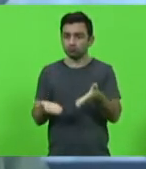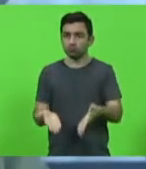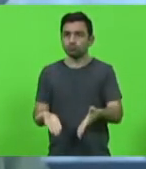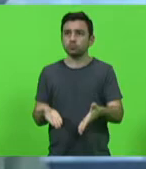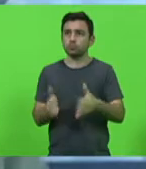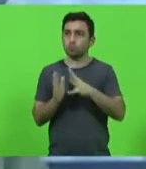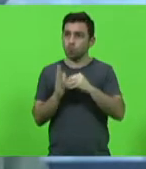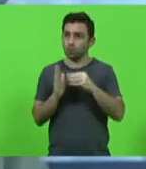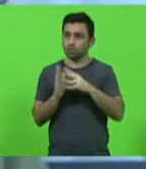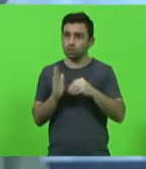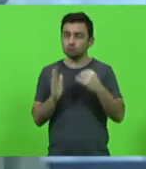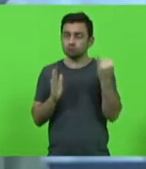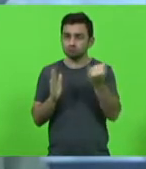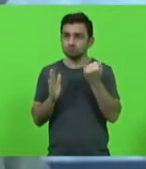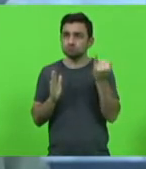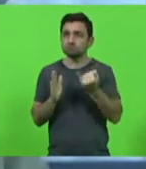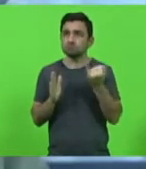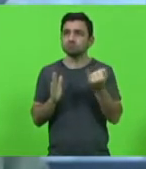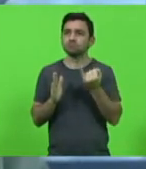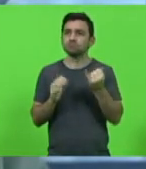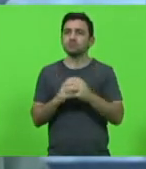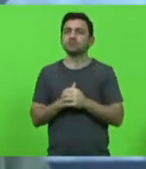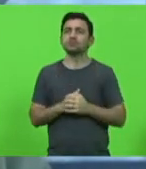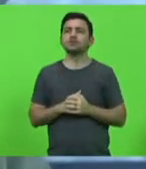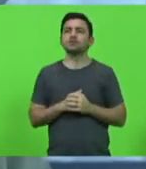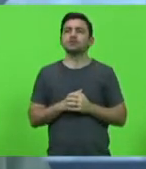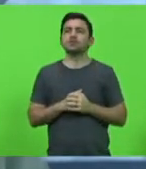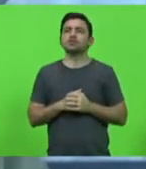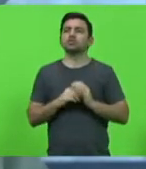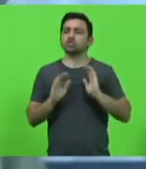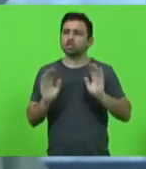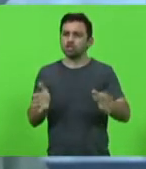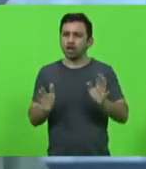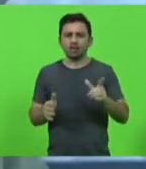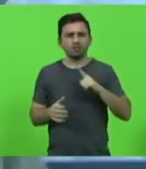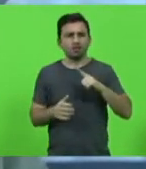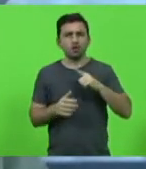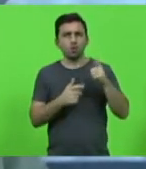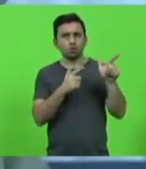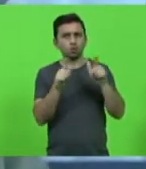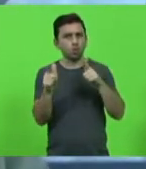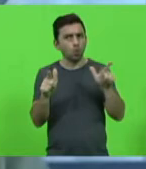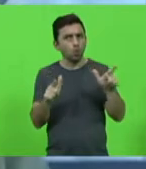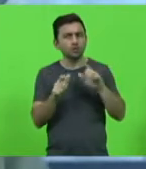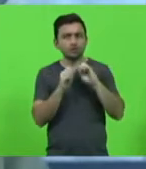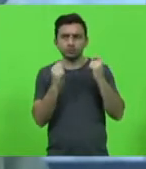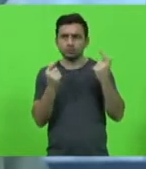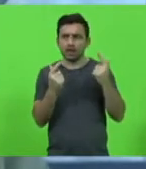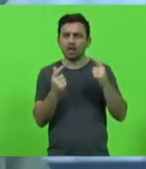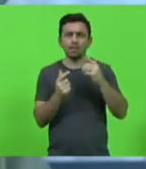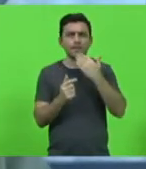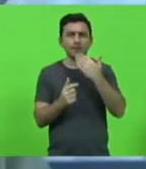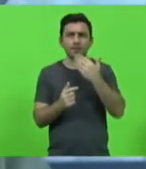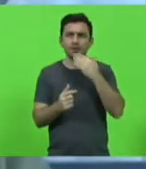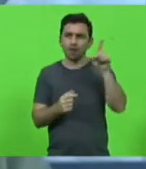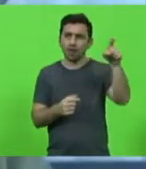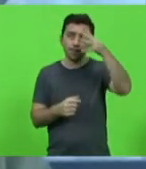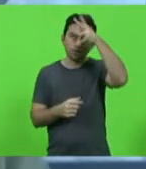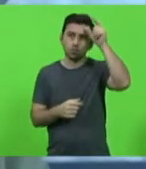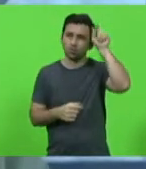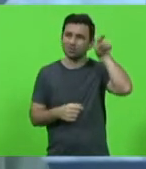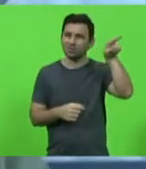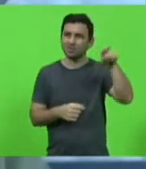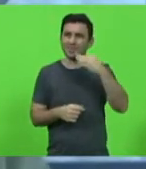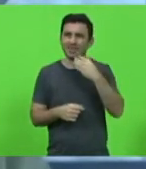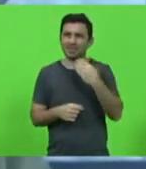já estamos recebendo, inclusive, solicitações de outros parlamentos, a exemplo do Mato Grosso, que